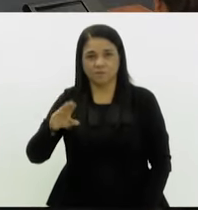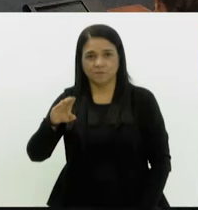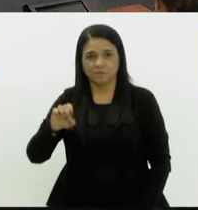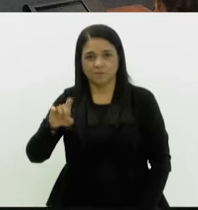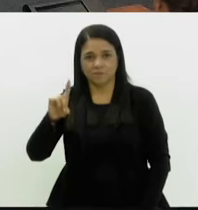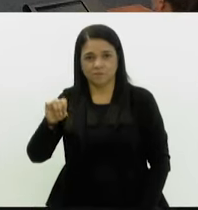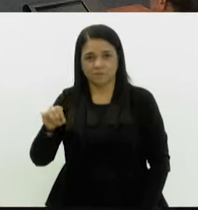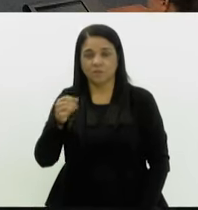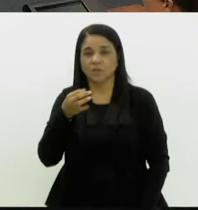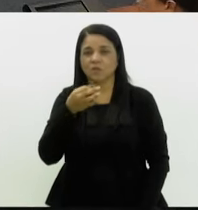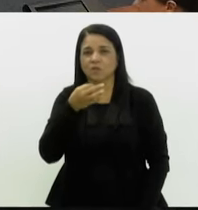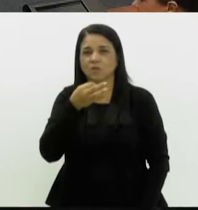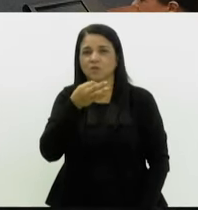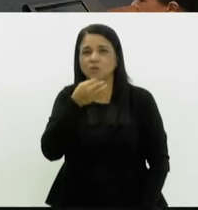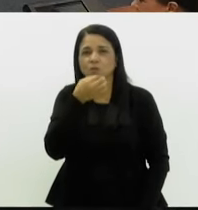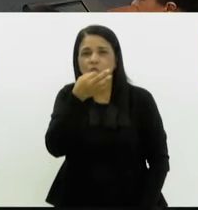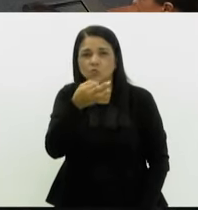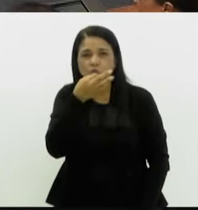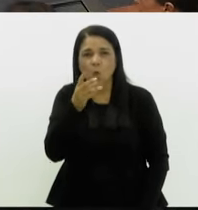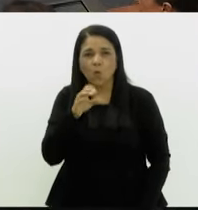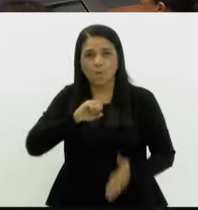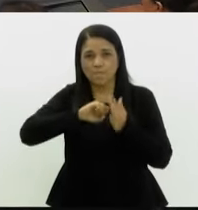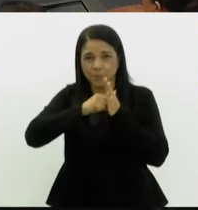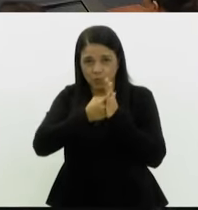O microfone está fechado, deputado.